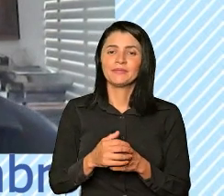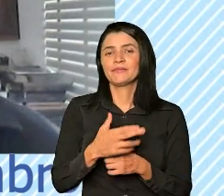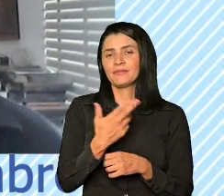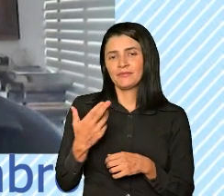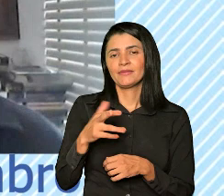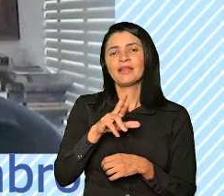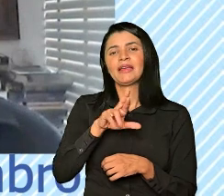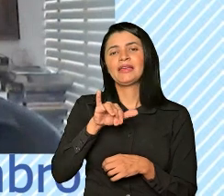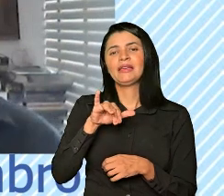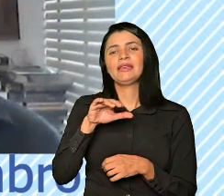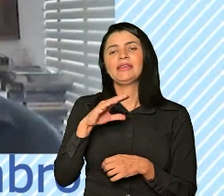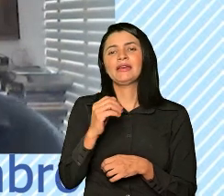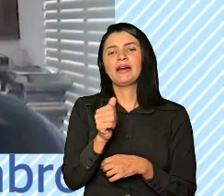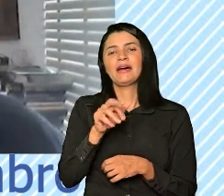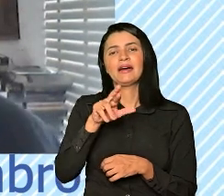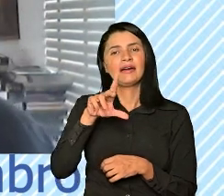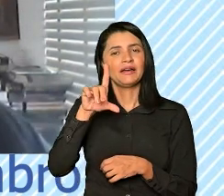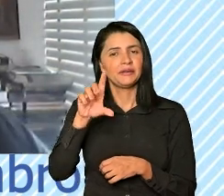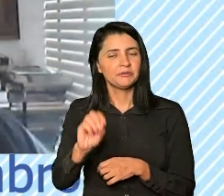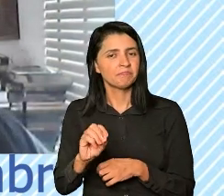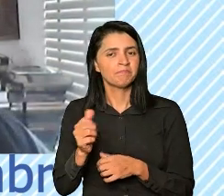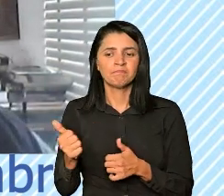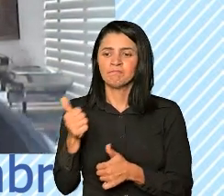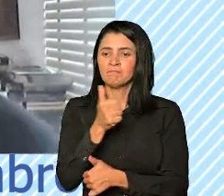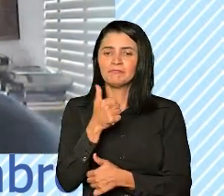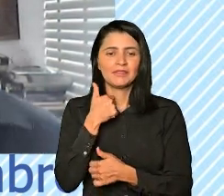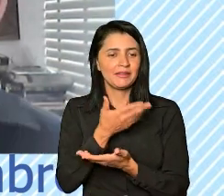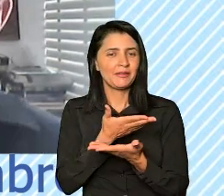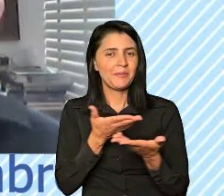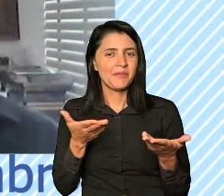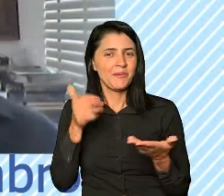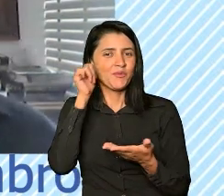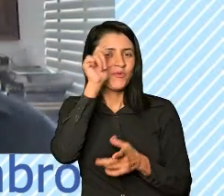Oriar, privilégio, né, em meio a tantas mulheres